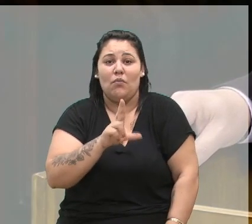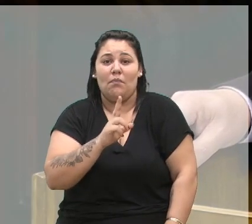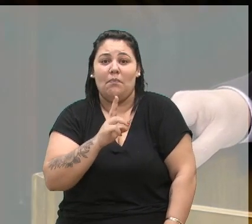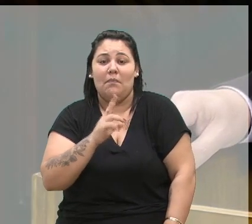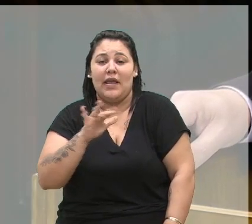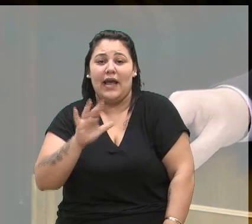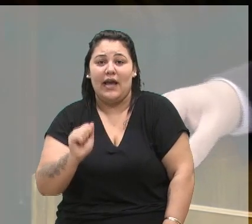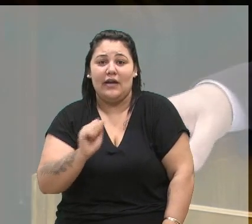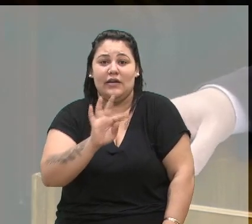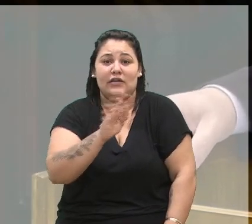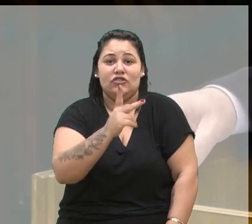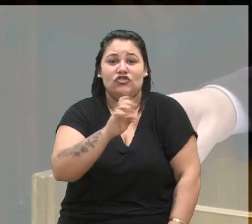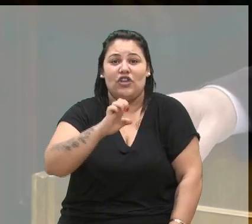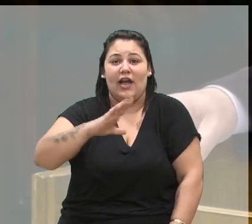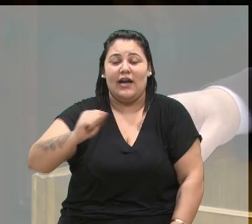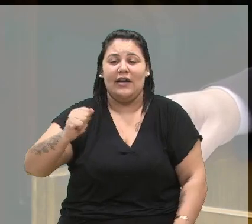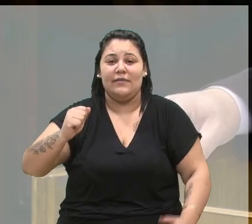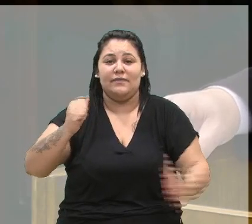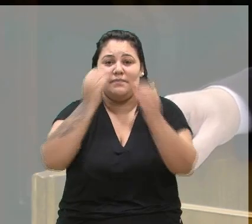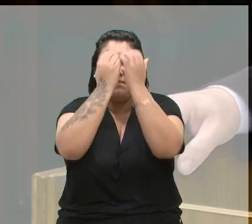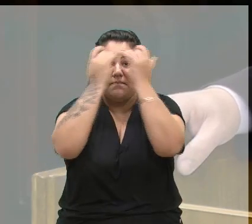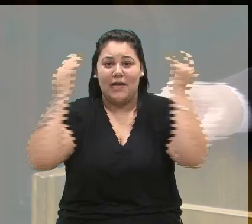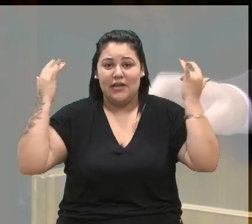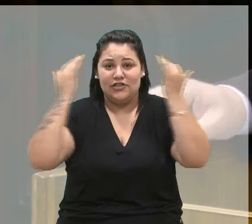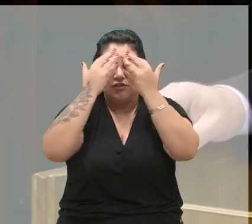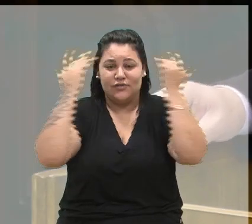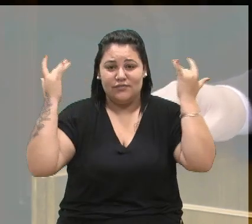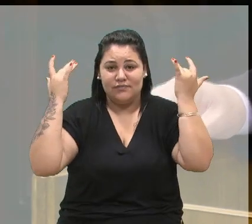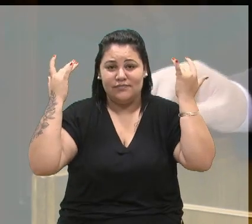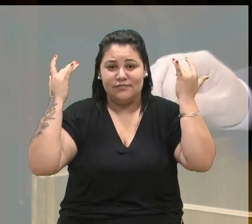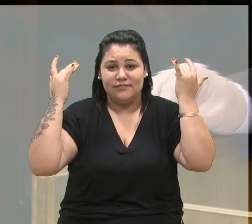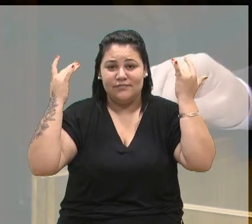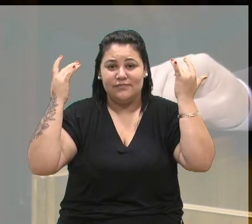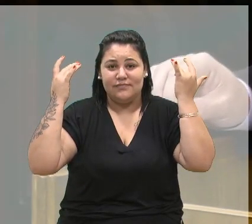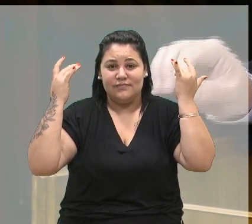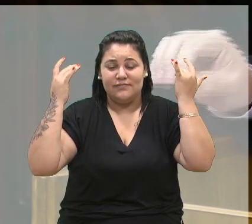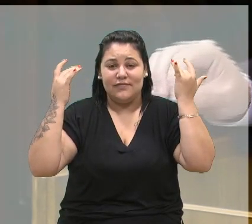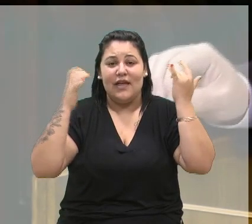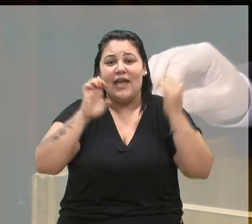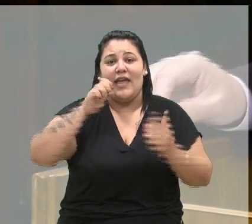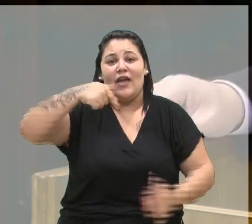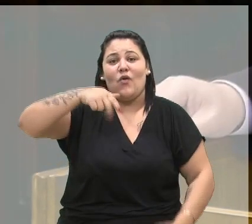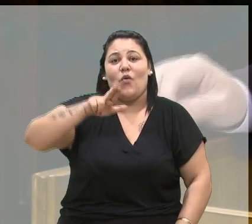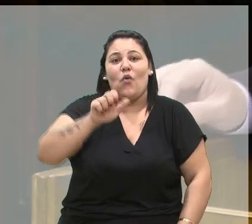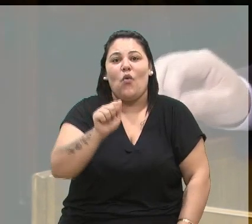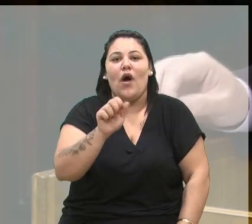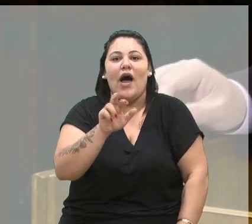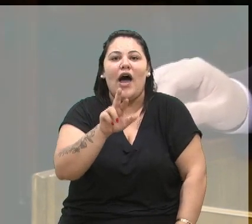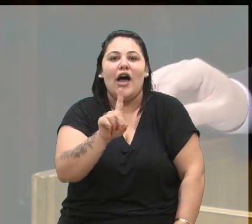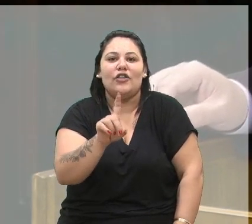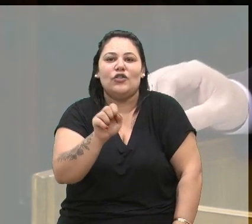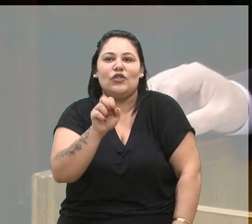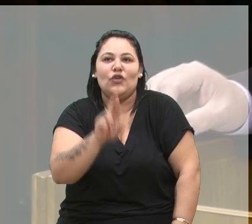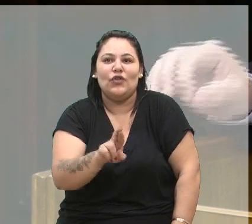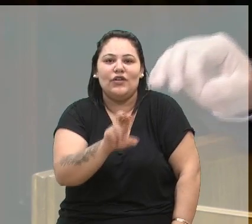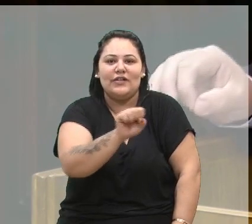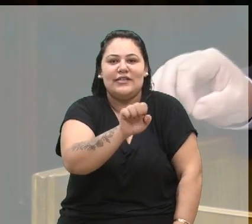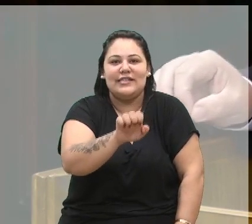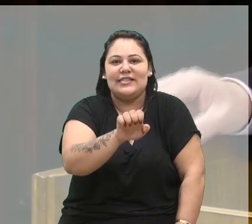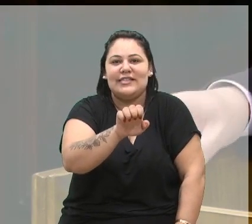Romênia, México, Benin, Haiti, Equador, Sérvia, Filipinas, El